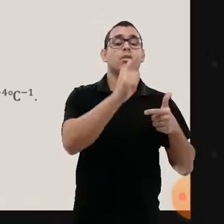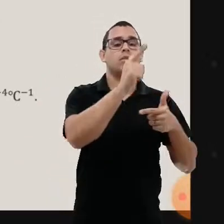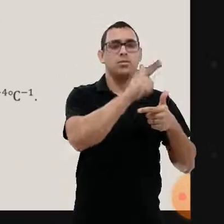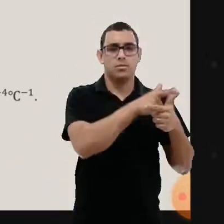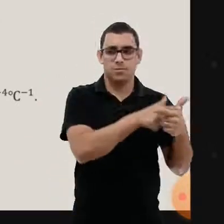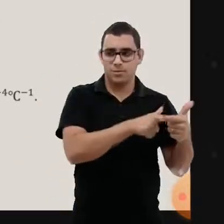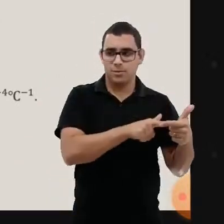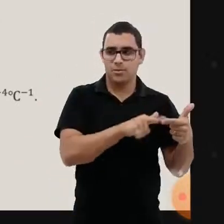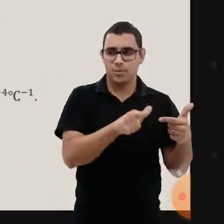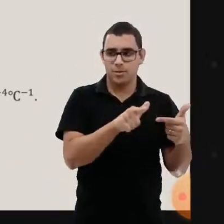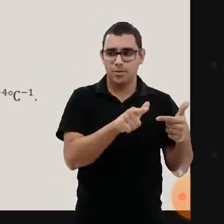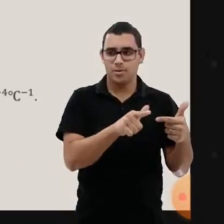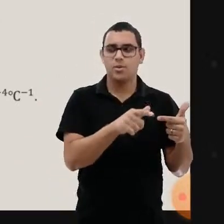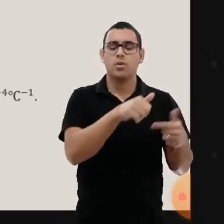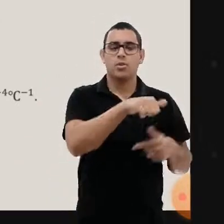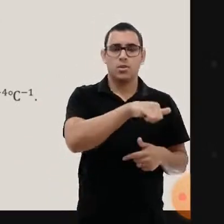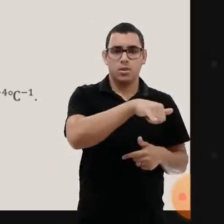120.